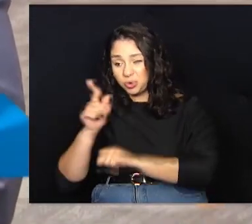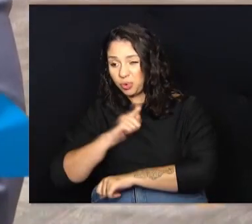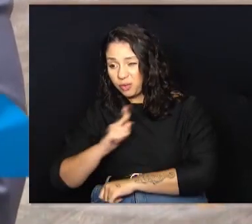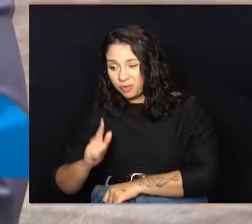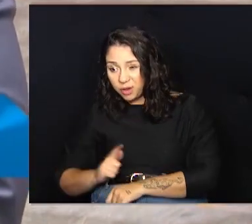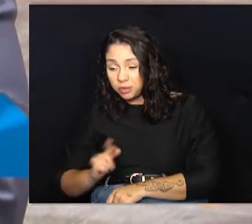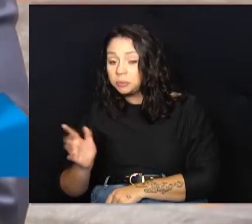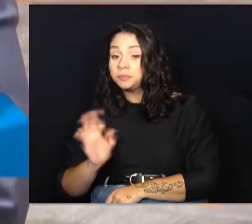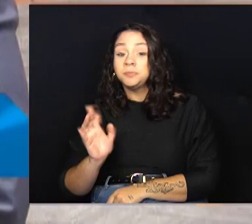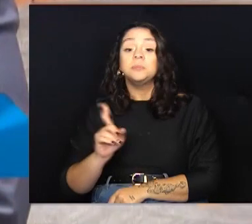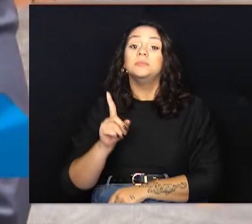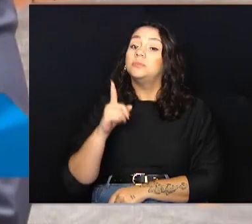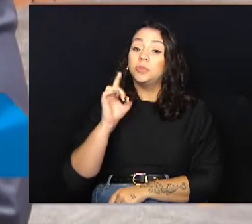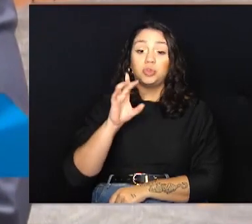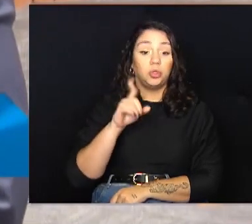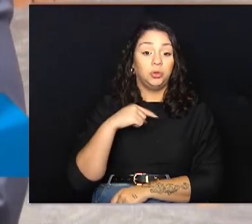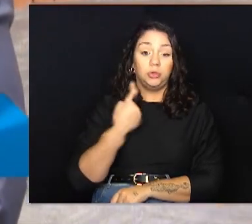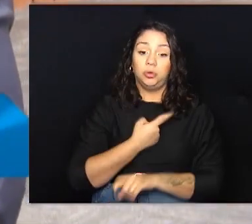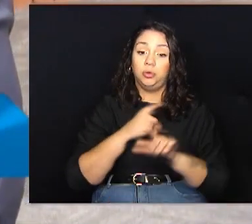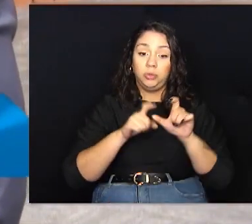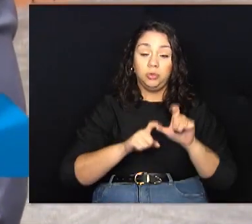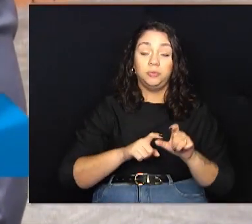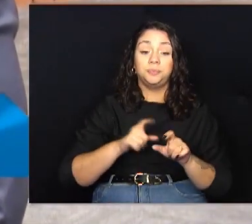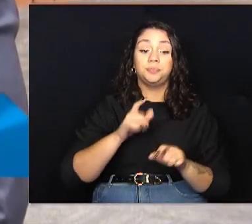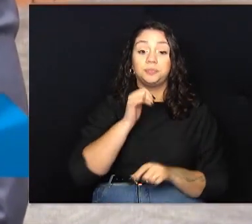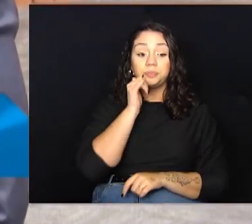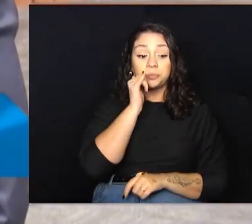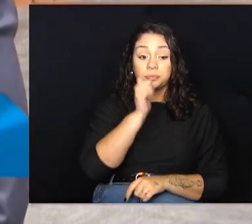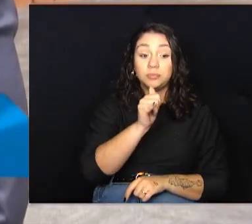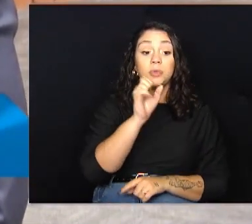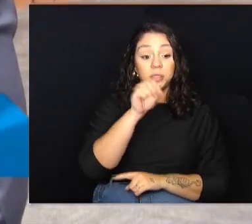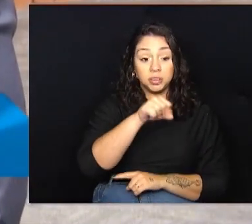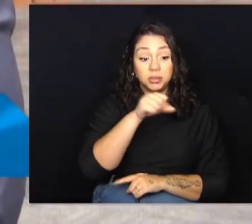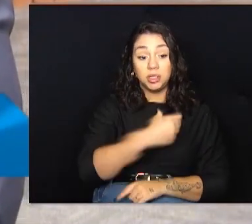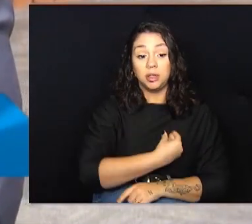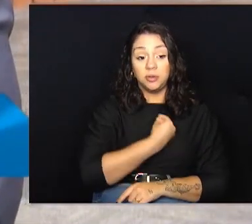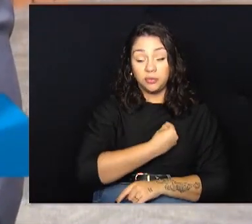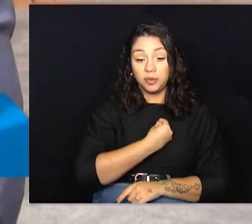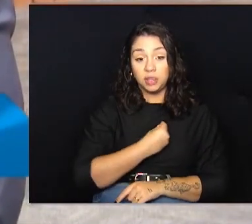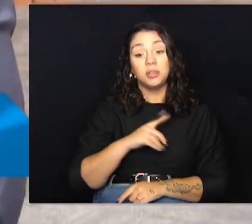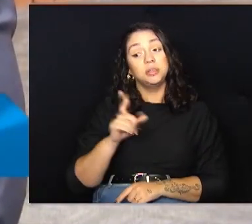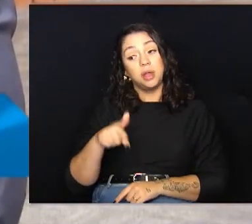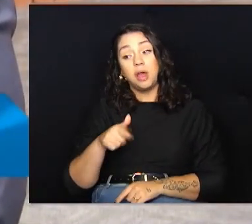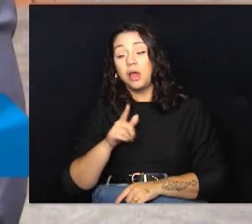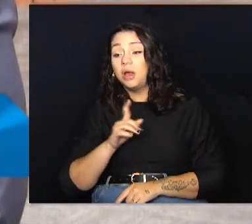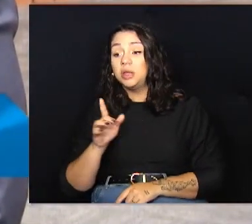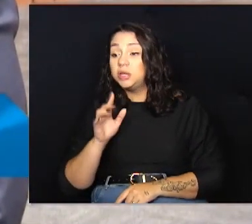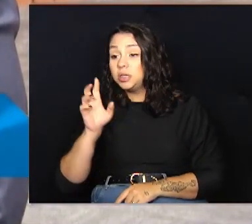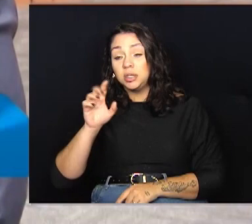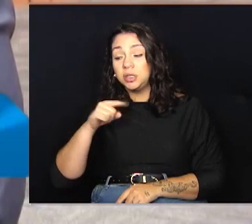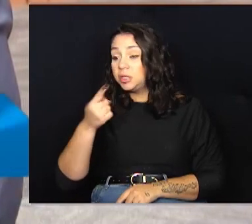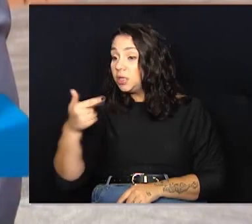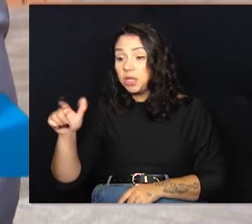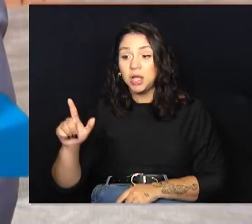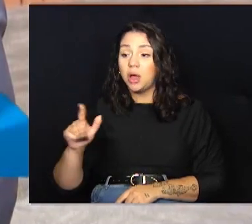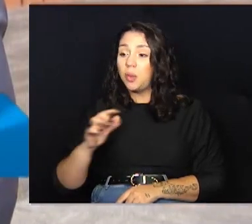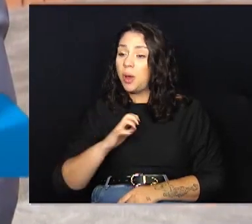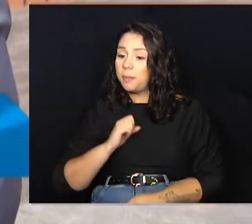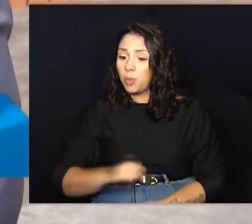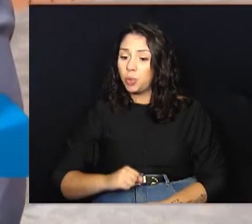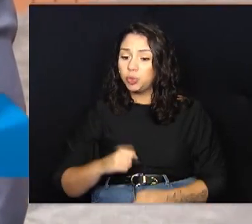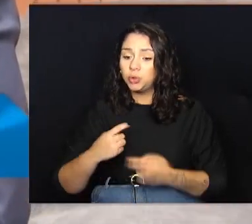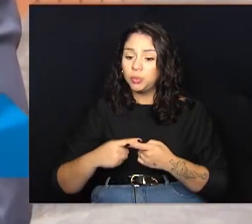dizemos sim é a vida e não ao aborto porque o aborto é uma forma velada de crime é um crime que nós não podemos aceitar